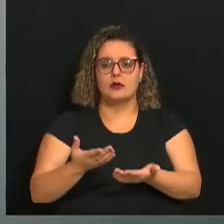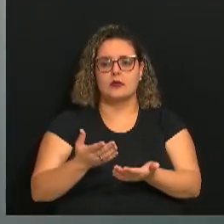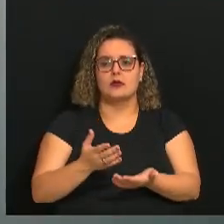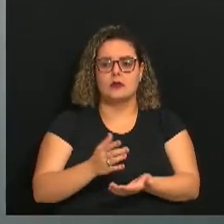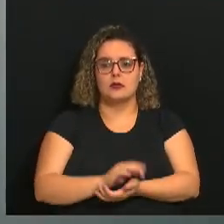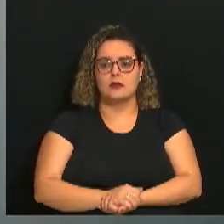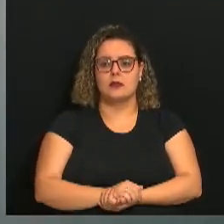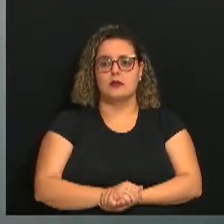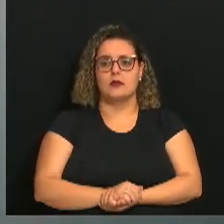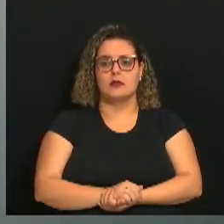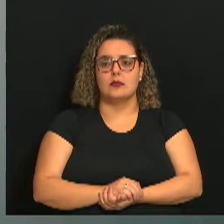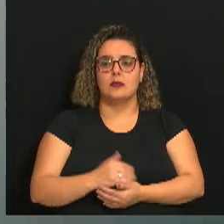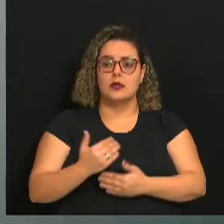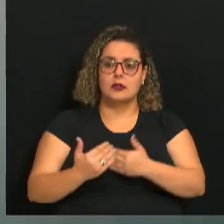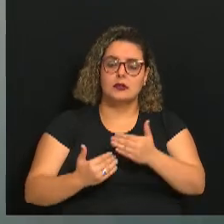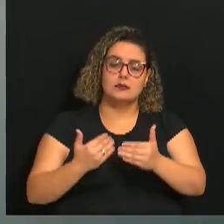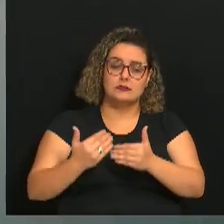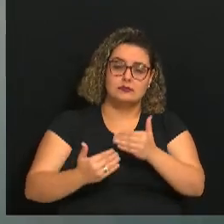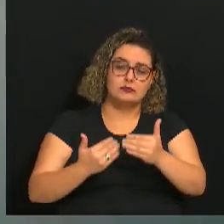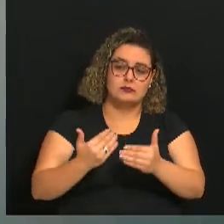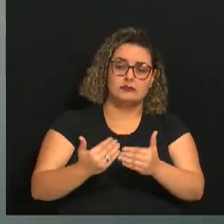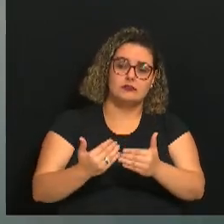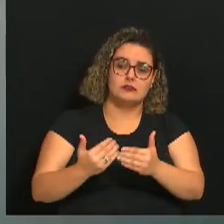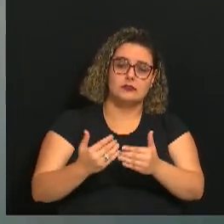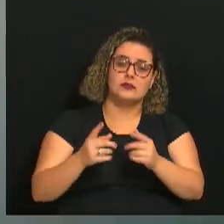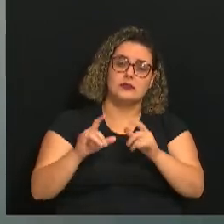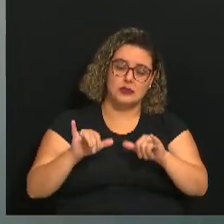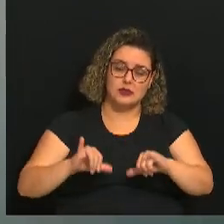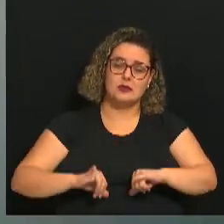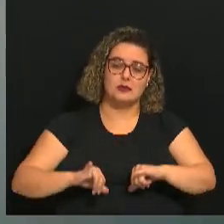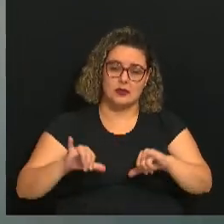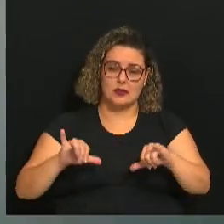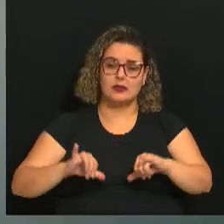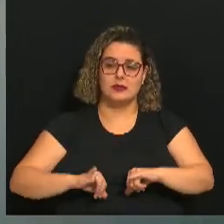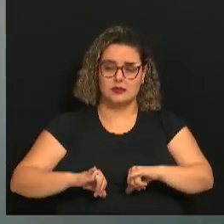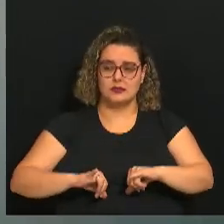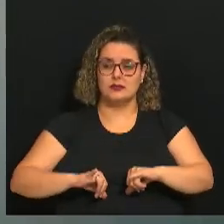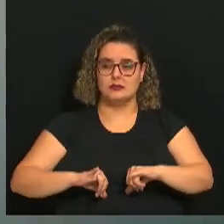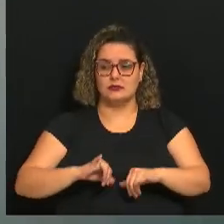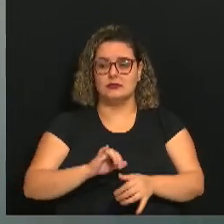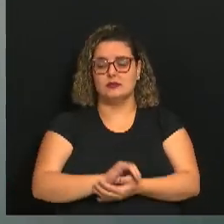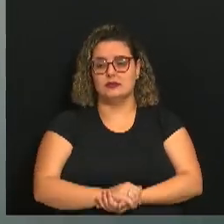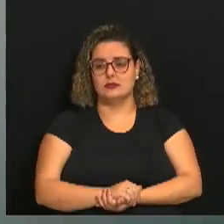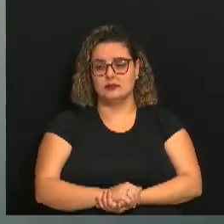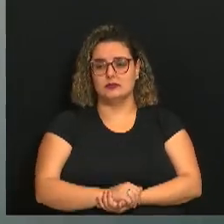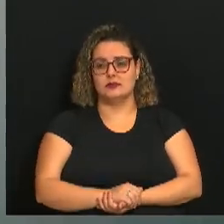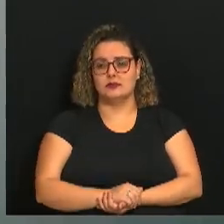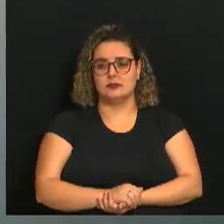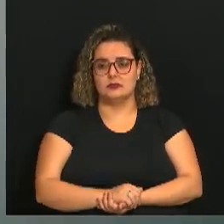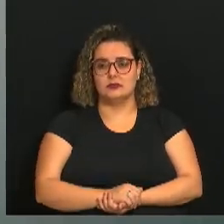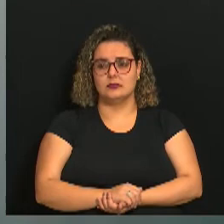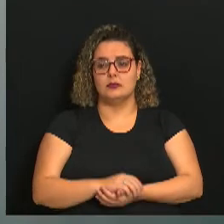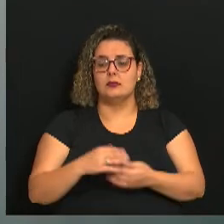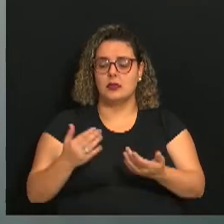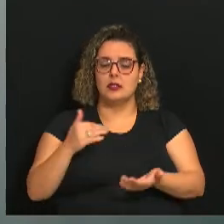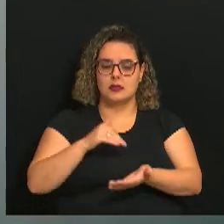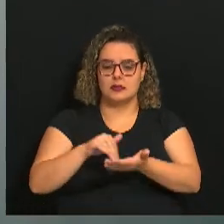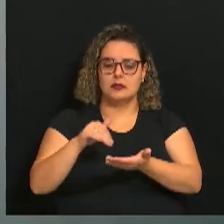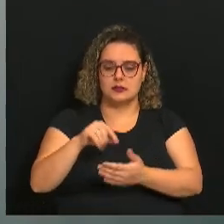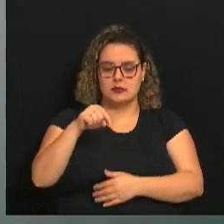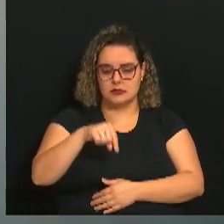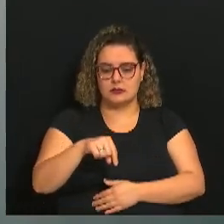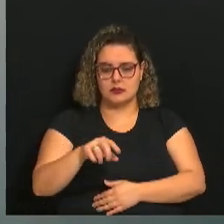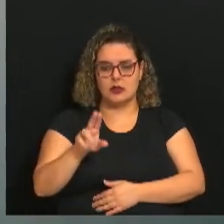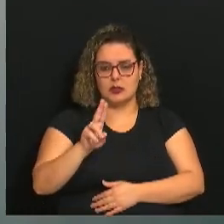processo muito doloroso mesmo, que o trabalhador não precisava passar por isso. Mas aqui na Secretaria, a gente usou